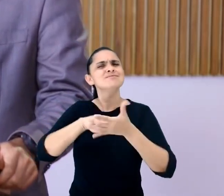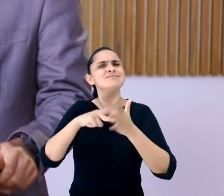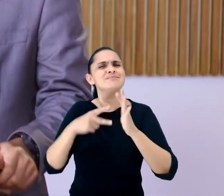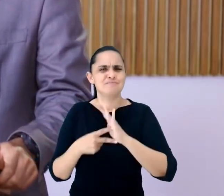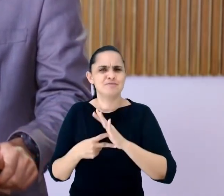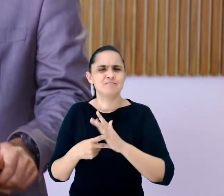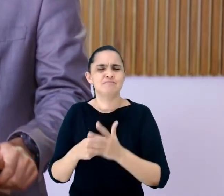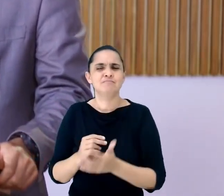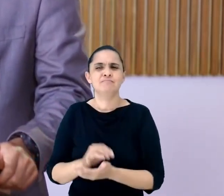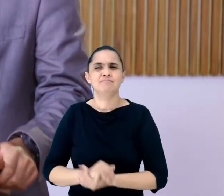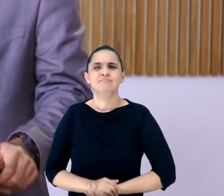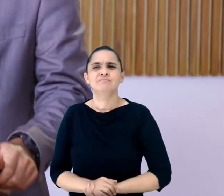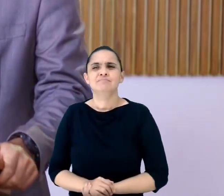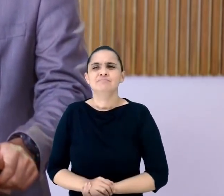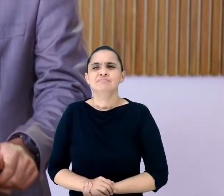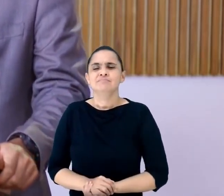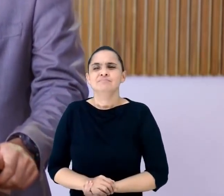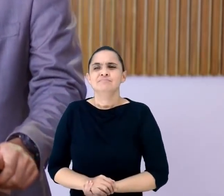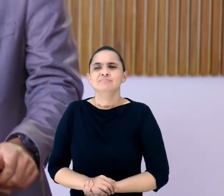mensageiro.